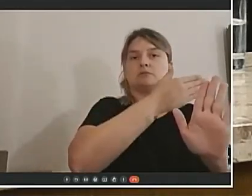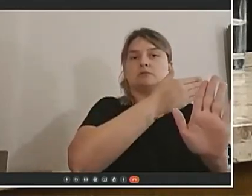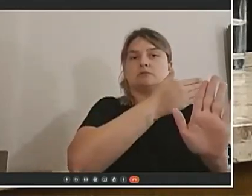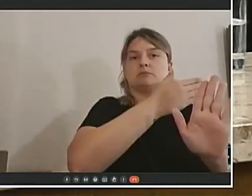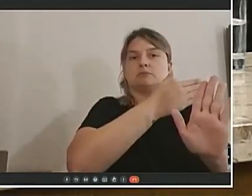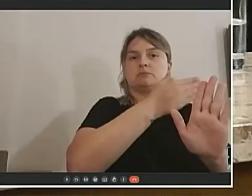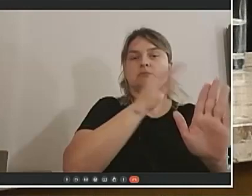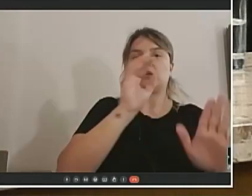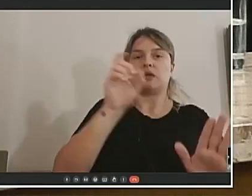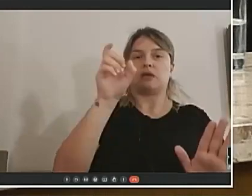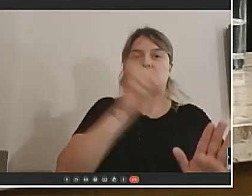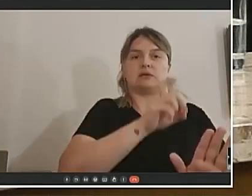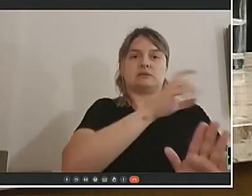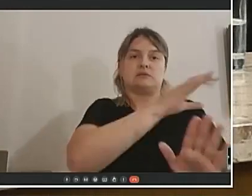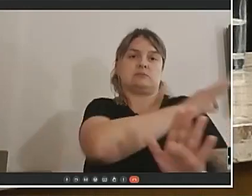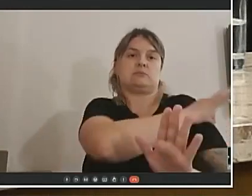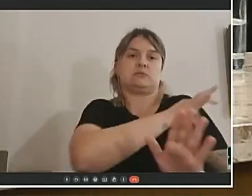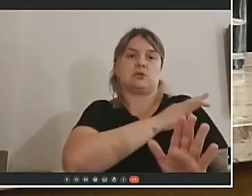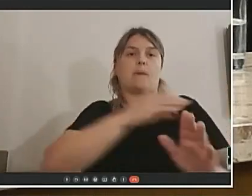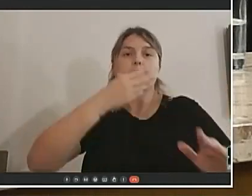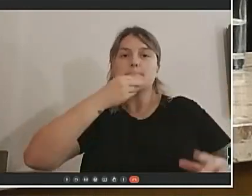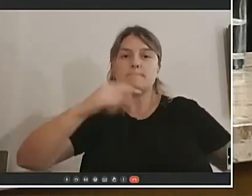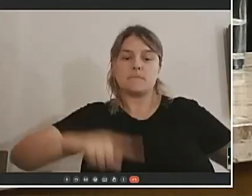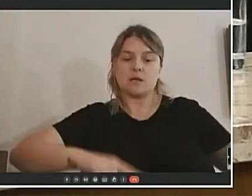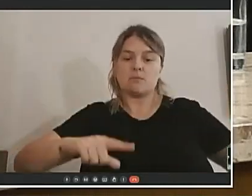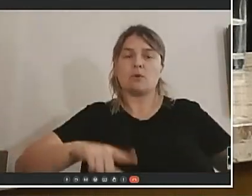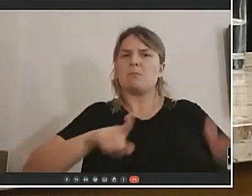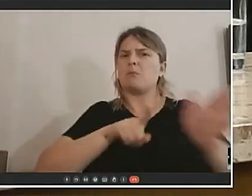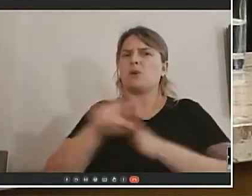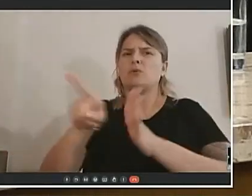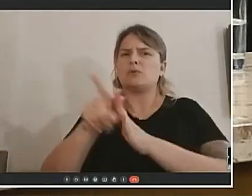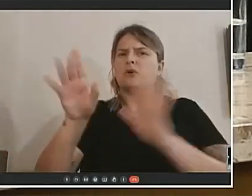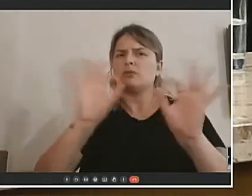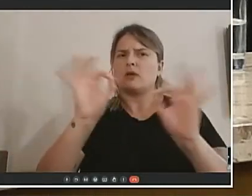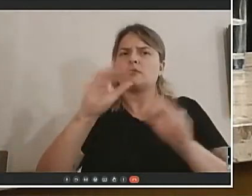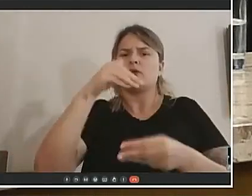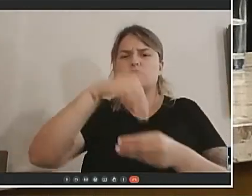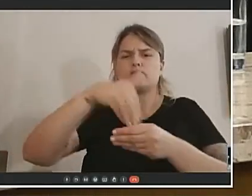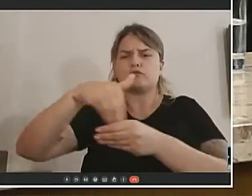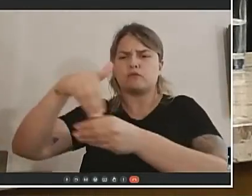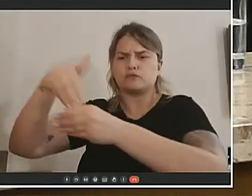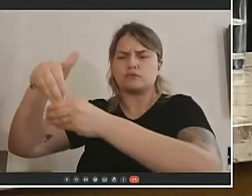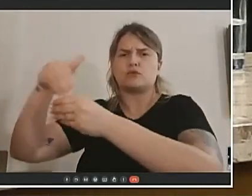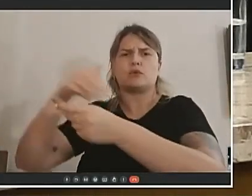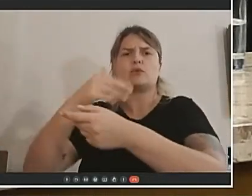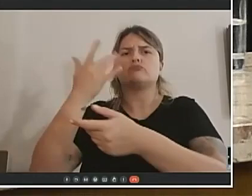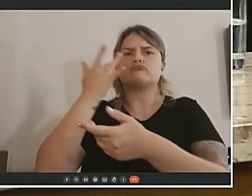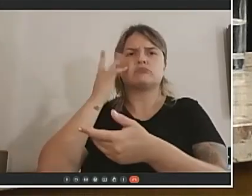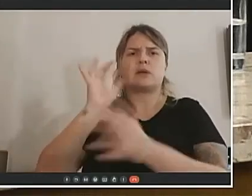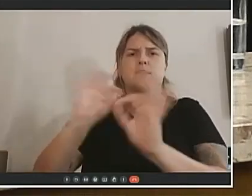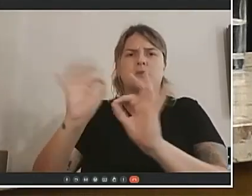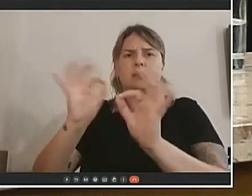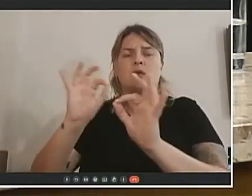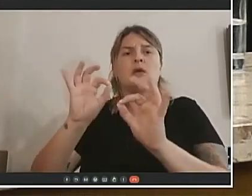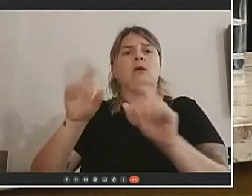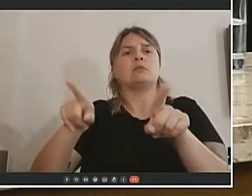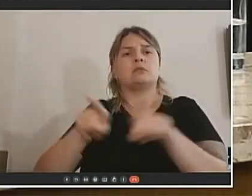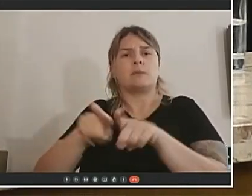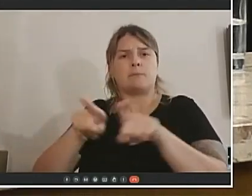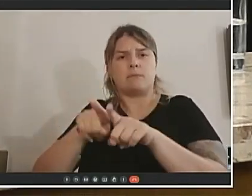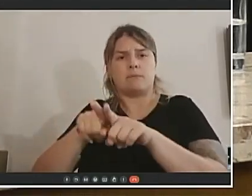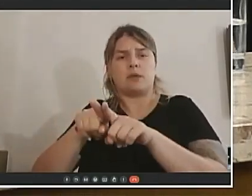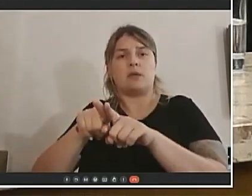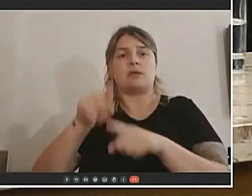ex-prefeito primo dela não questionou nada votou muita coisa sem saber inclusive as contas do